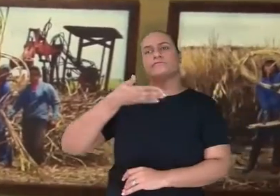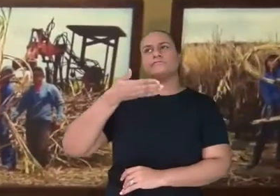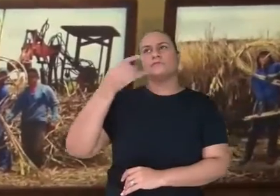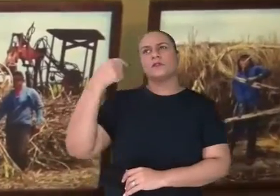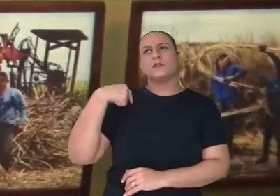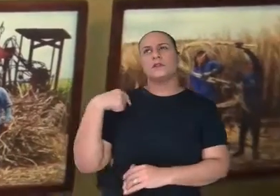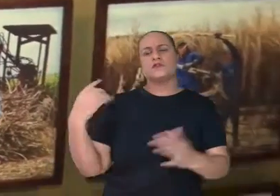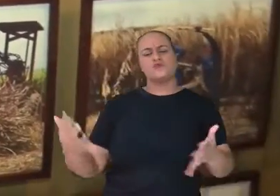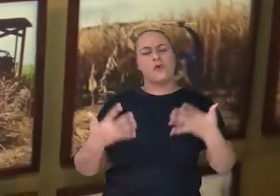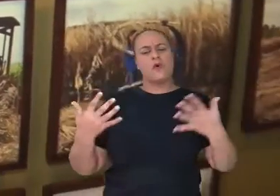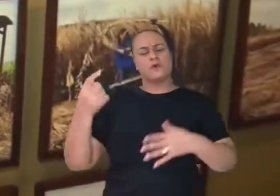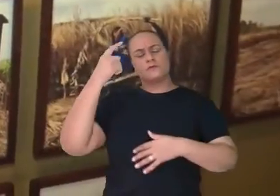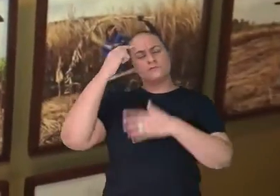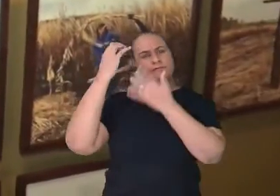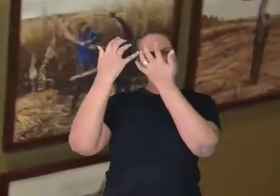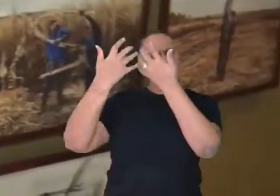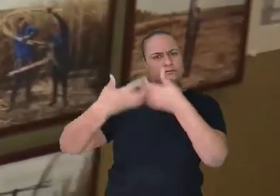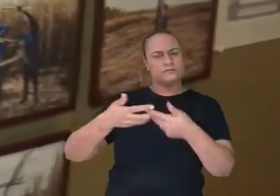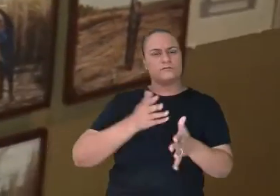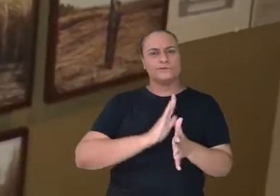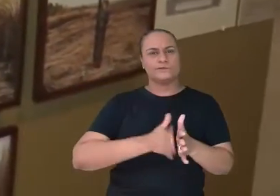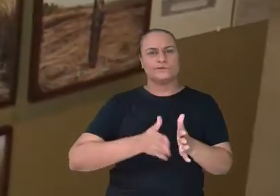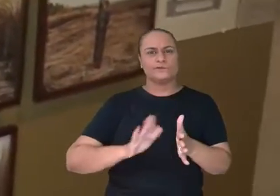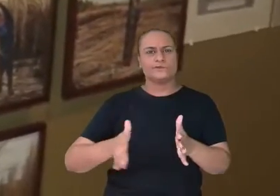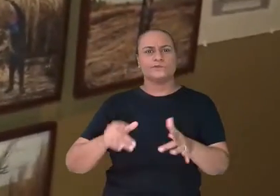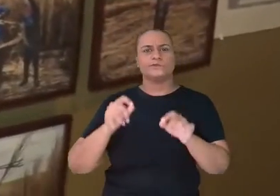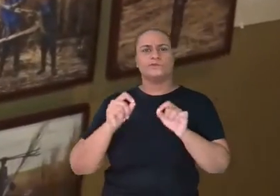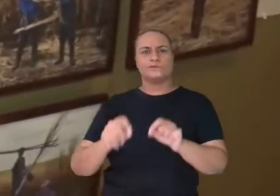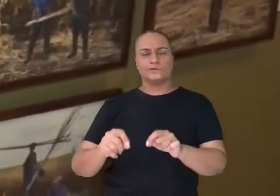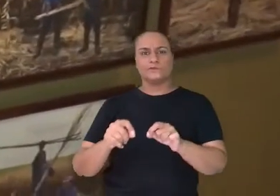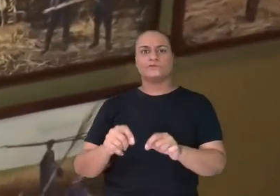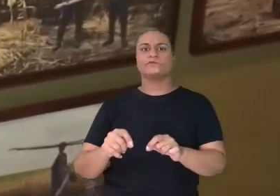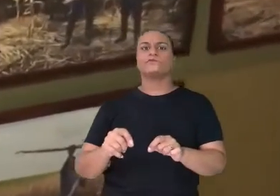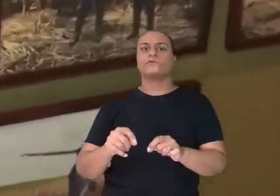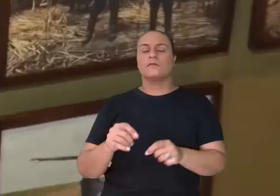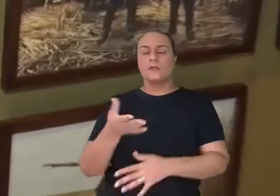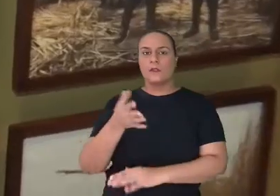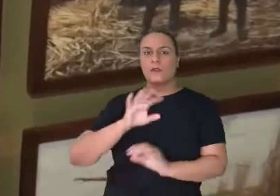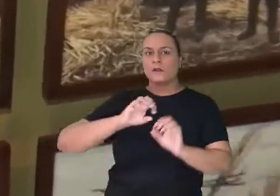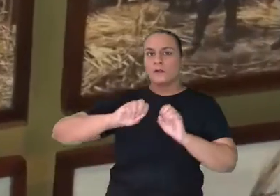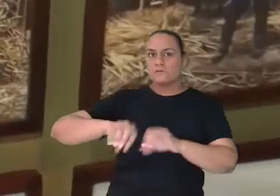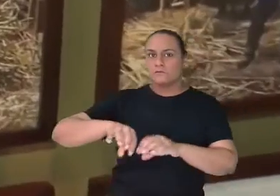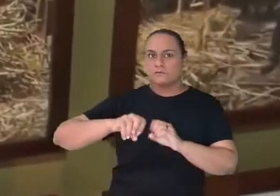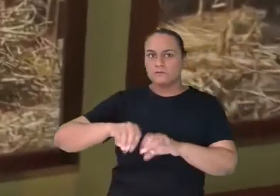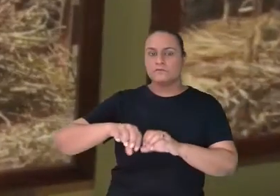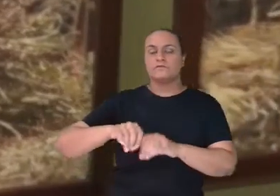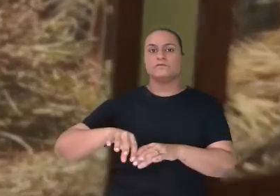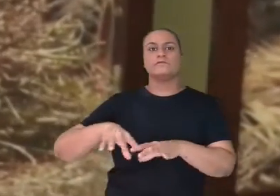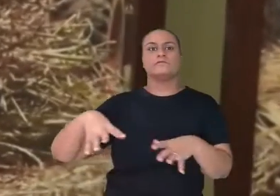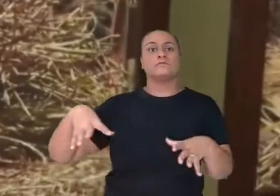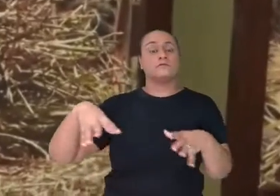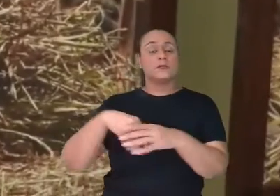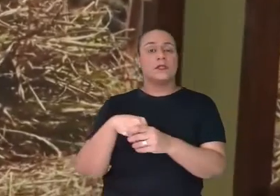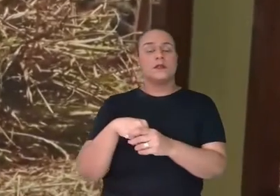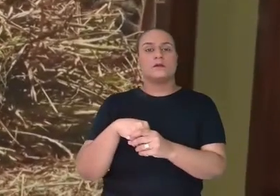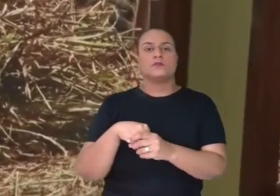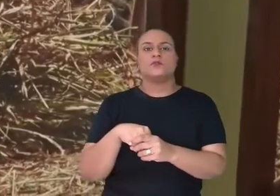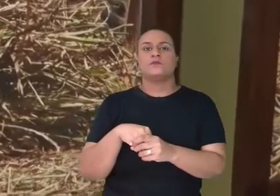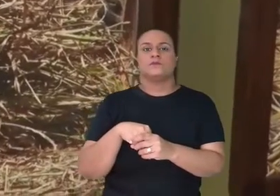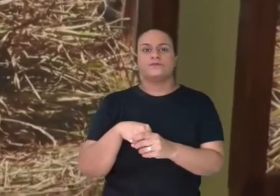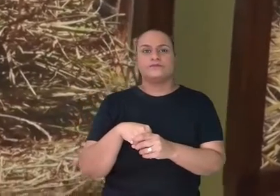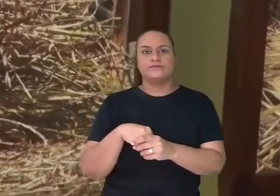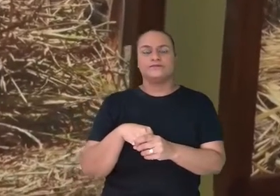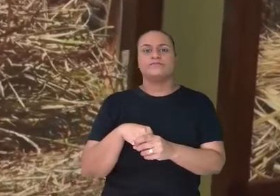pouco sobre os processos de acesso à educação dentro